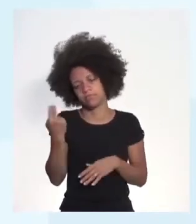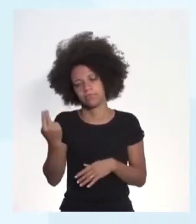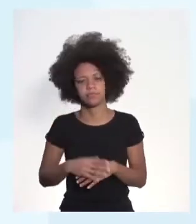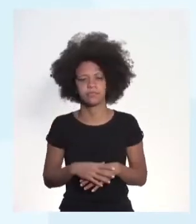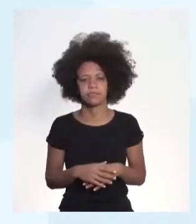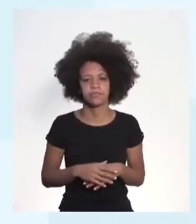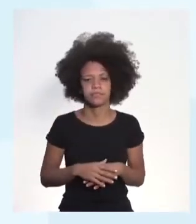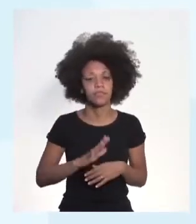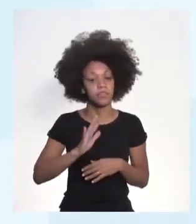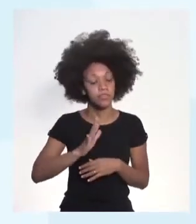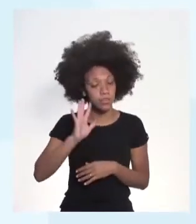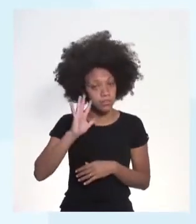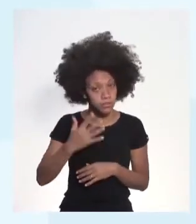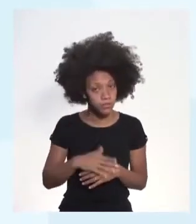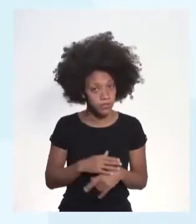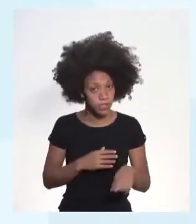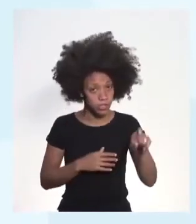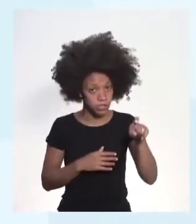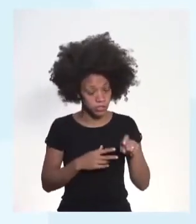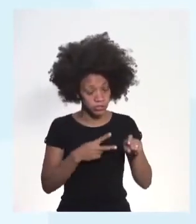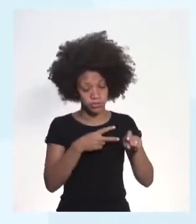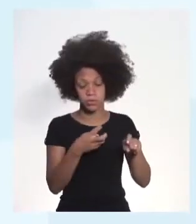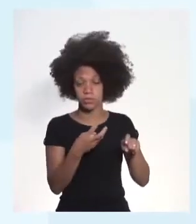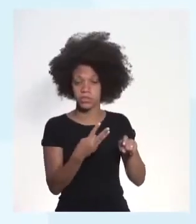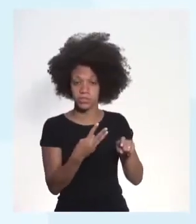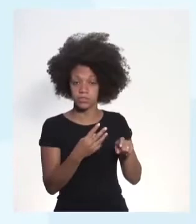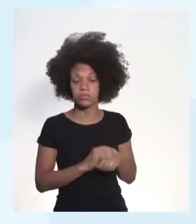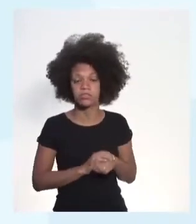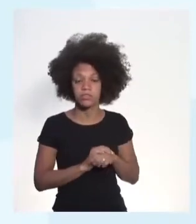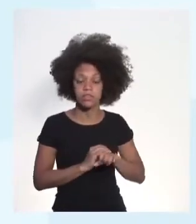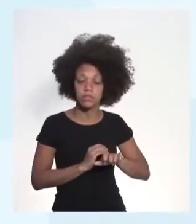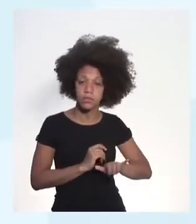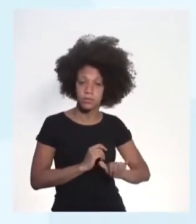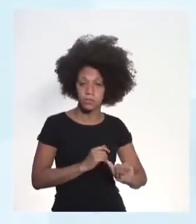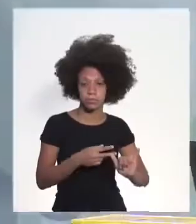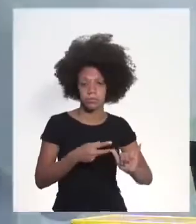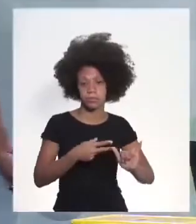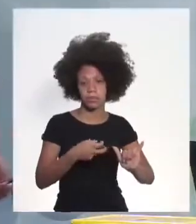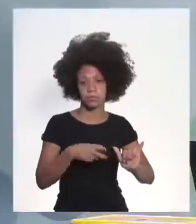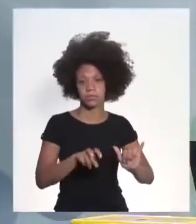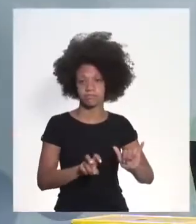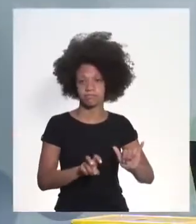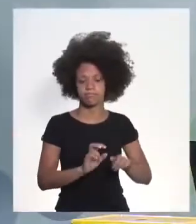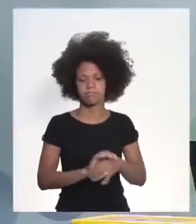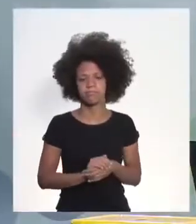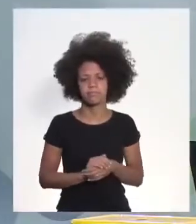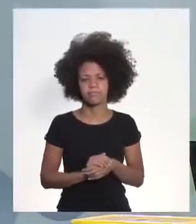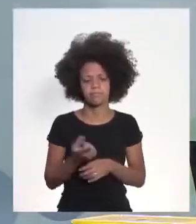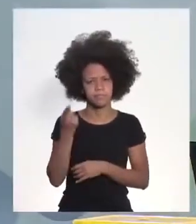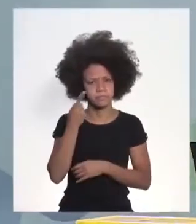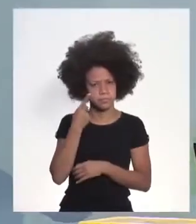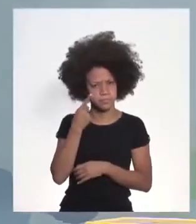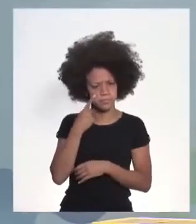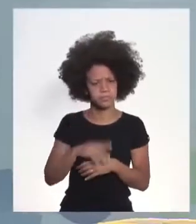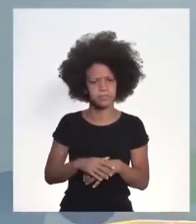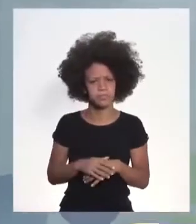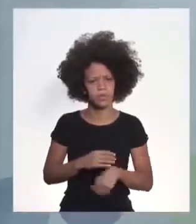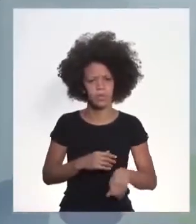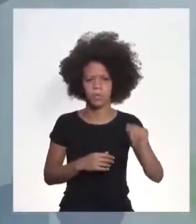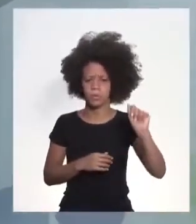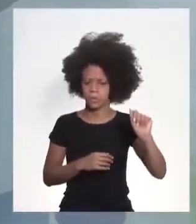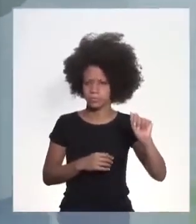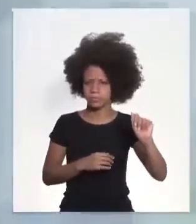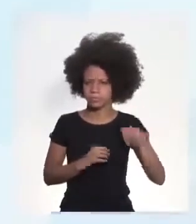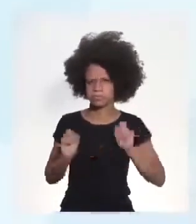então aqui já tá resolvido né x = 3 e y = 5 então dá uma olhadinha aí no item